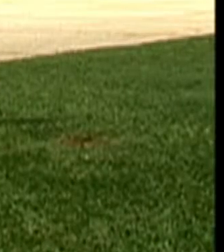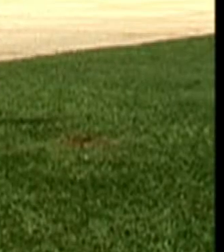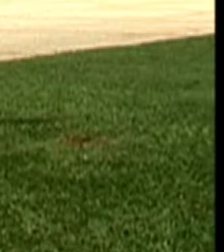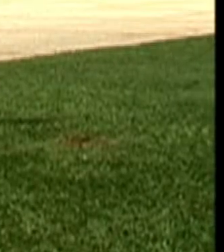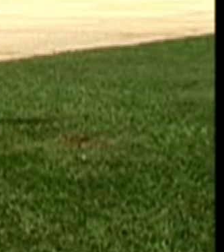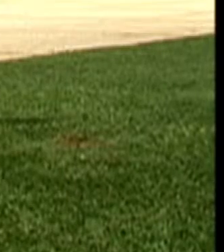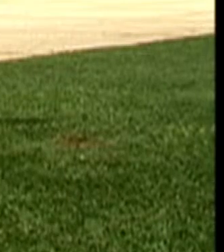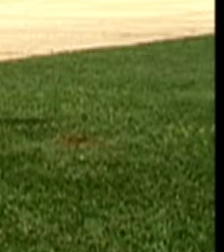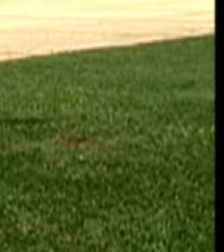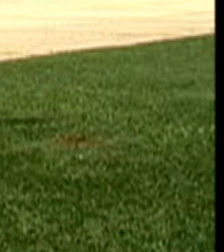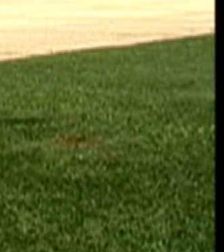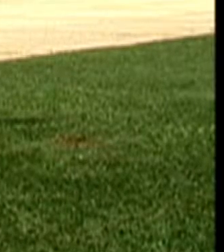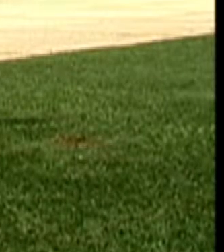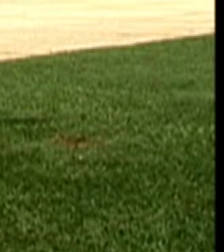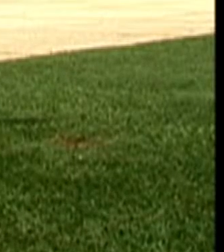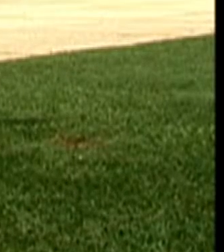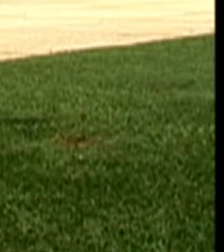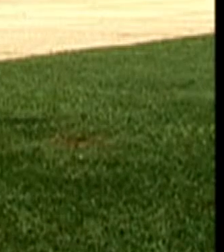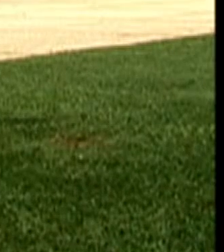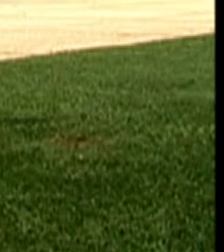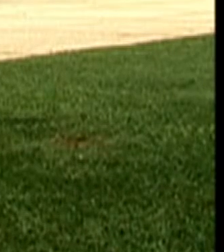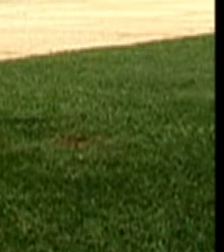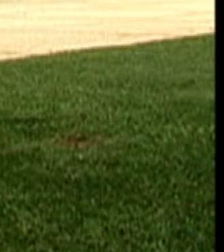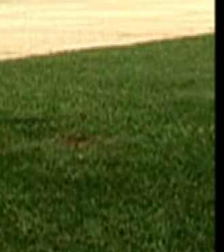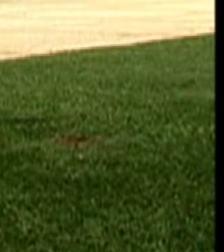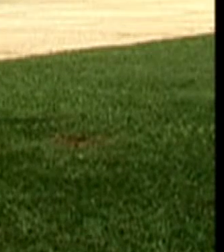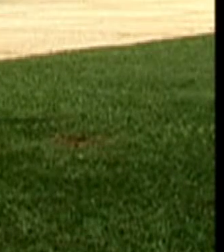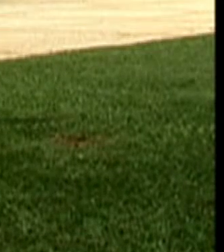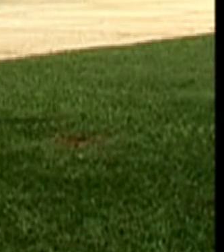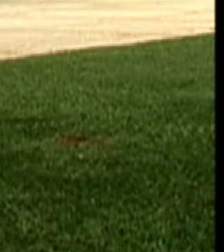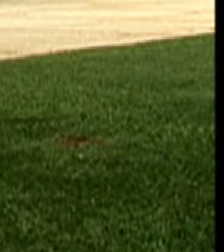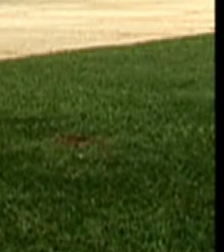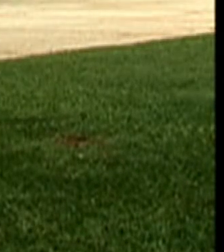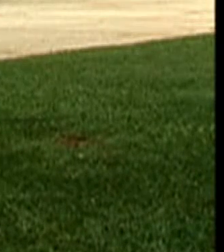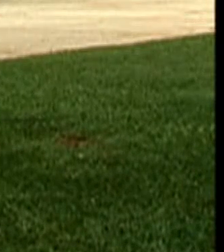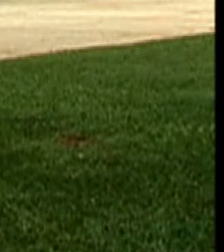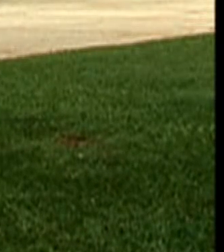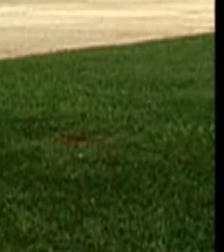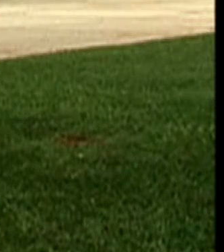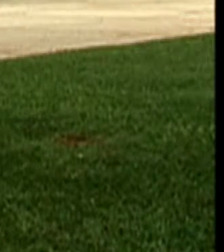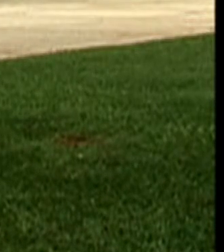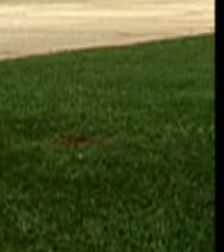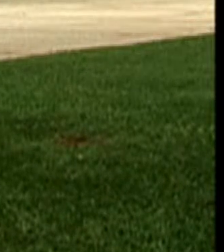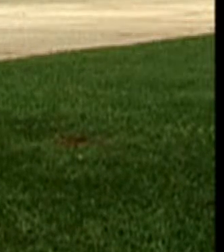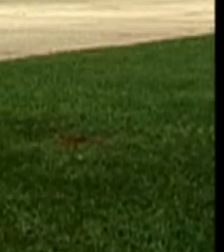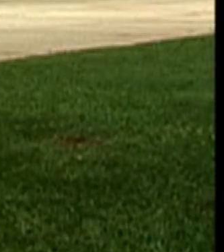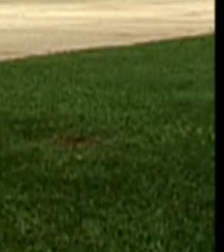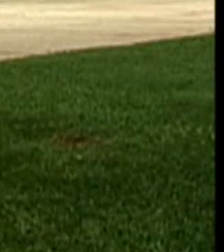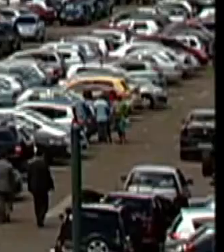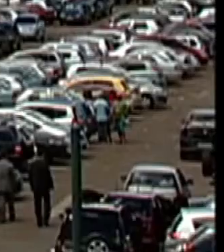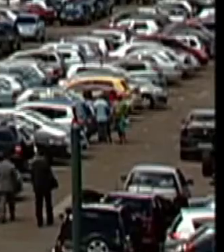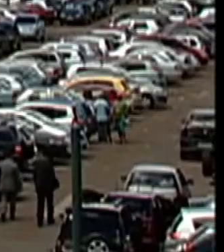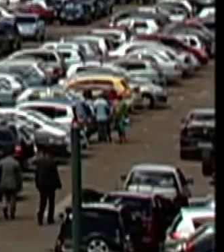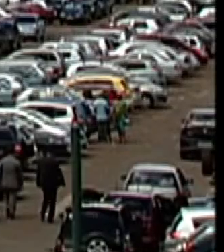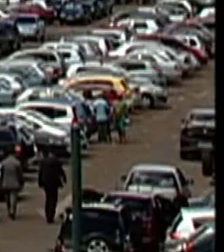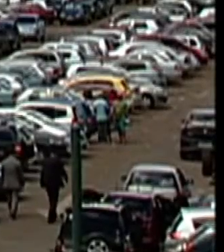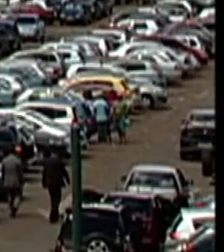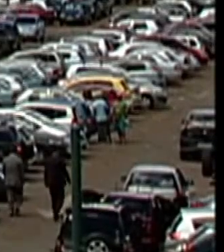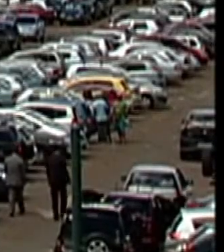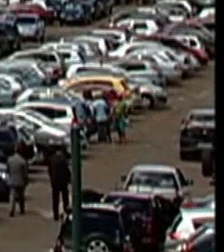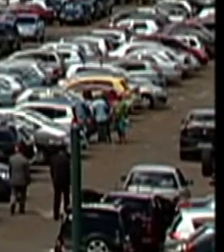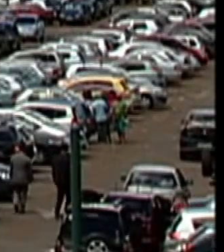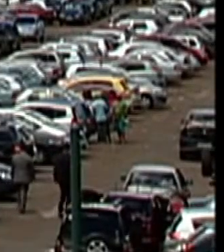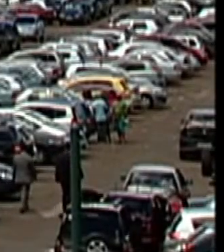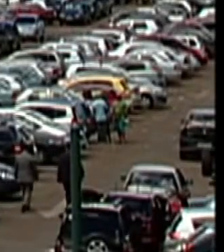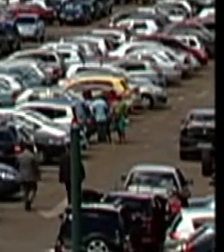depois de protocolado o mandado agora será avaliado por um dos 11 ministros do supremo tribunal federal ele poderá optar